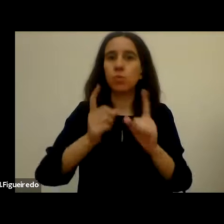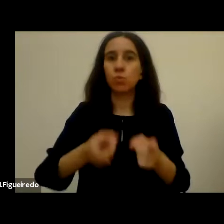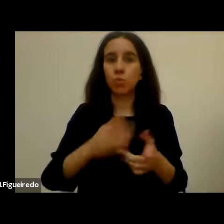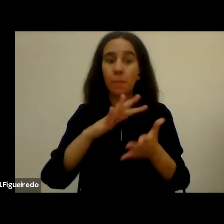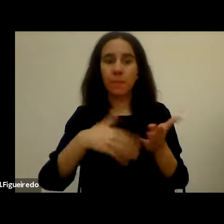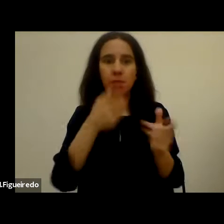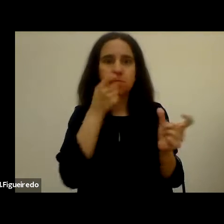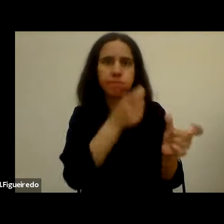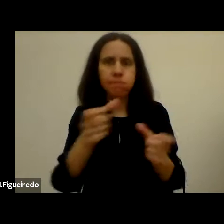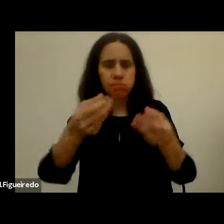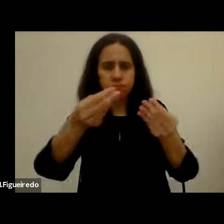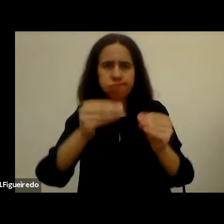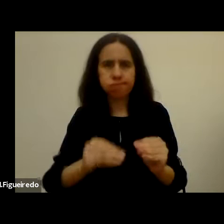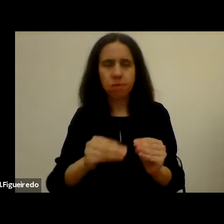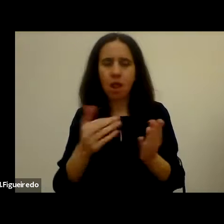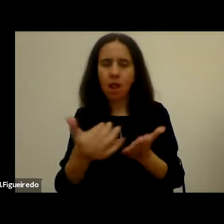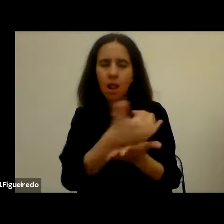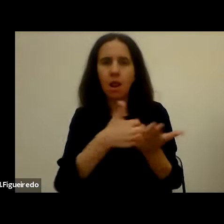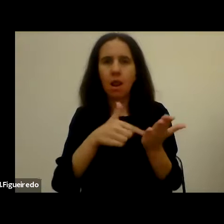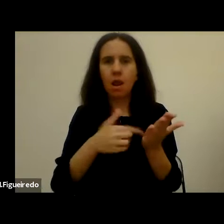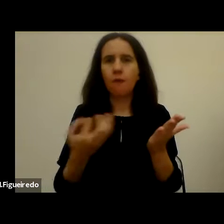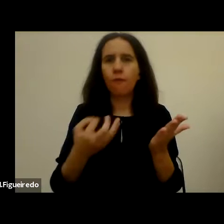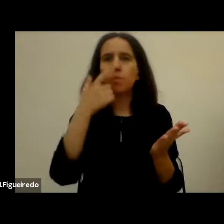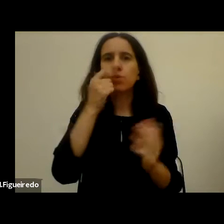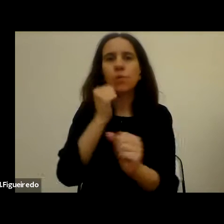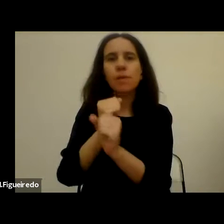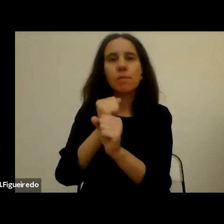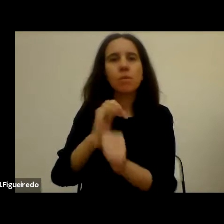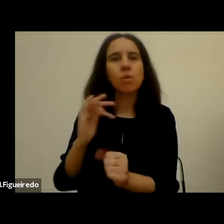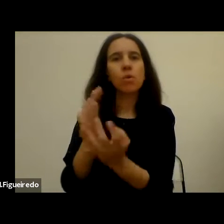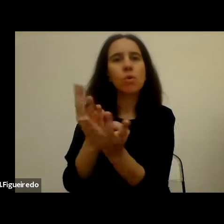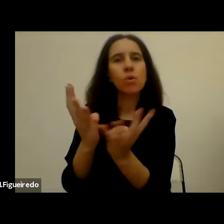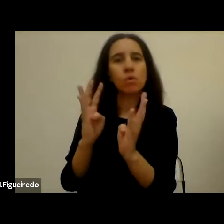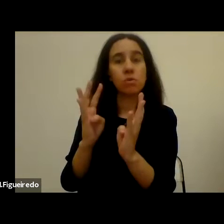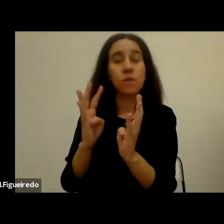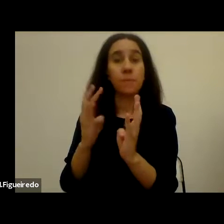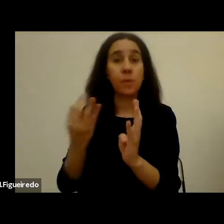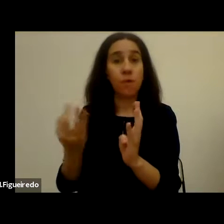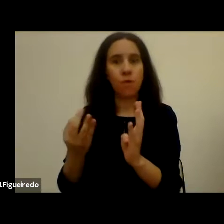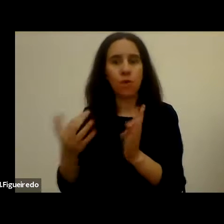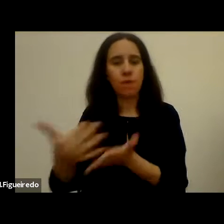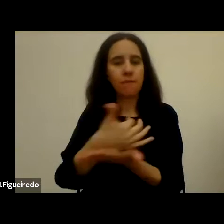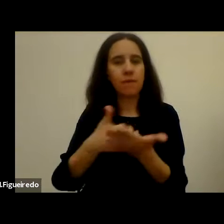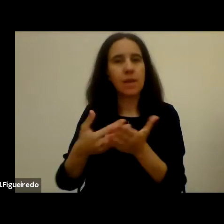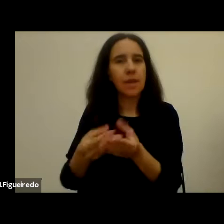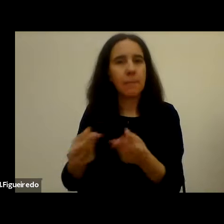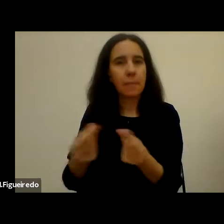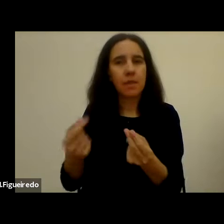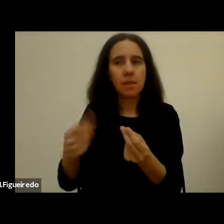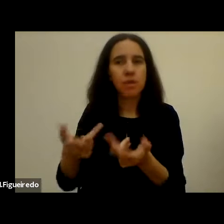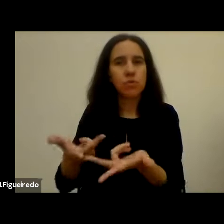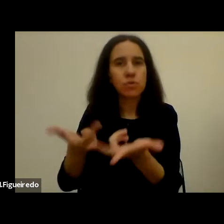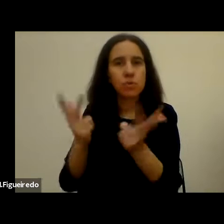de contingência, onde se identificaram os trabalhadores e se fez um levantamento dos equipamentos